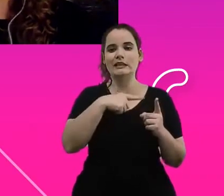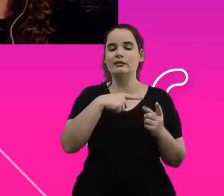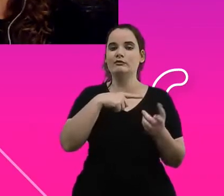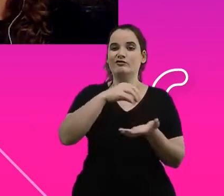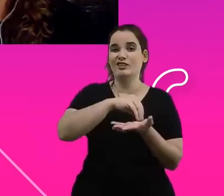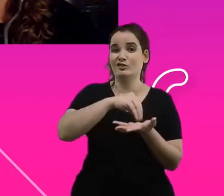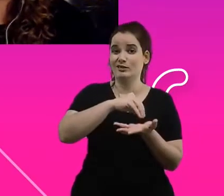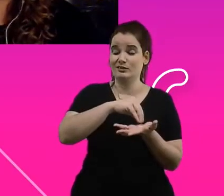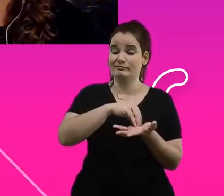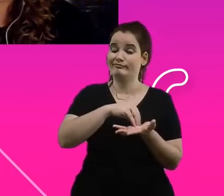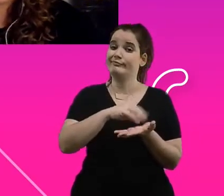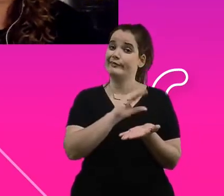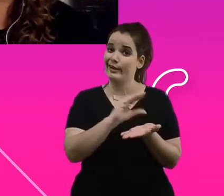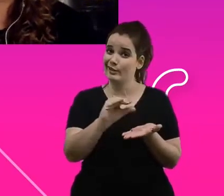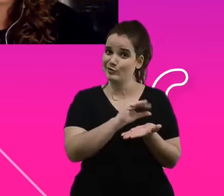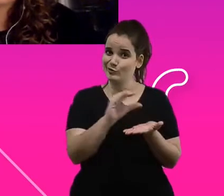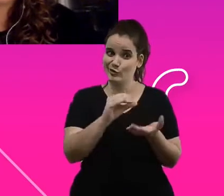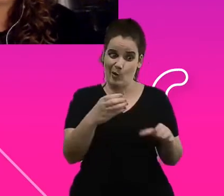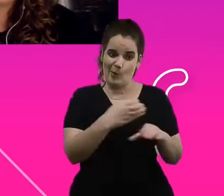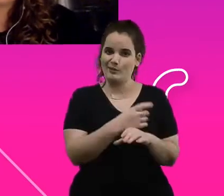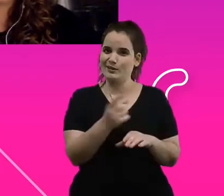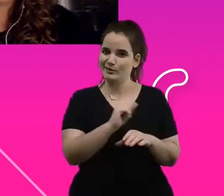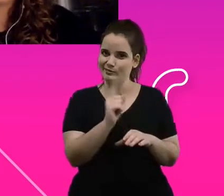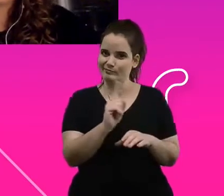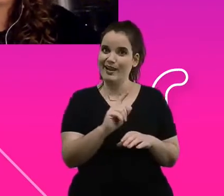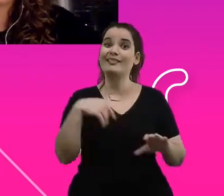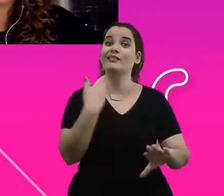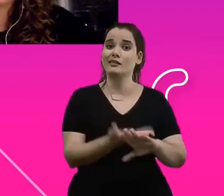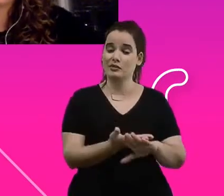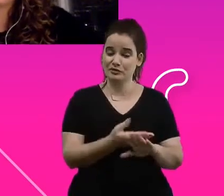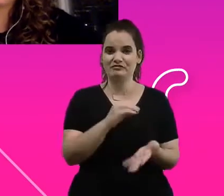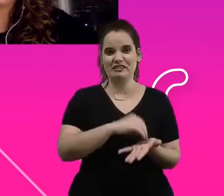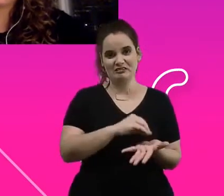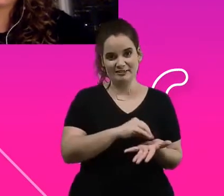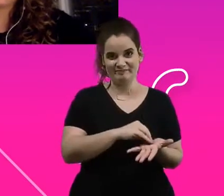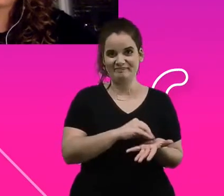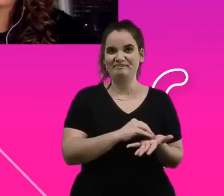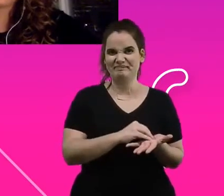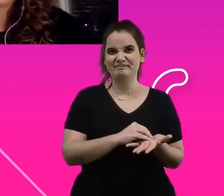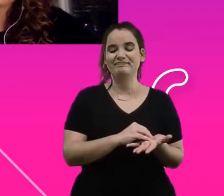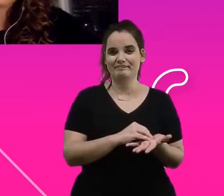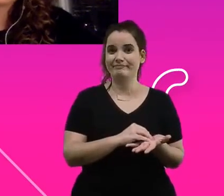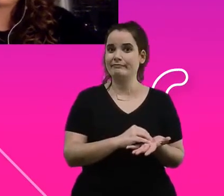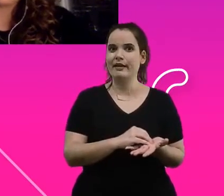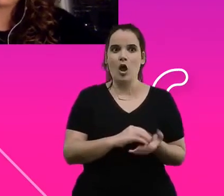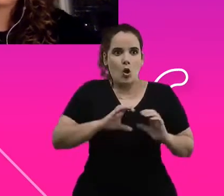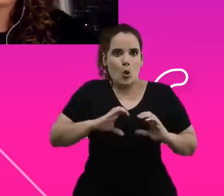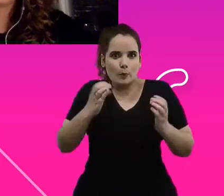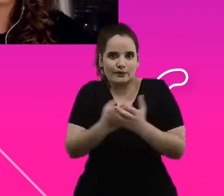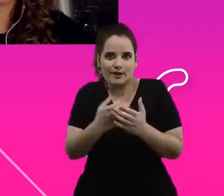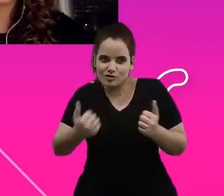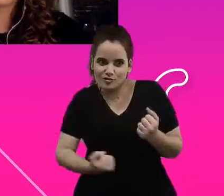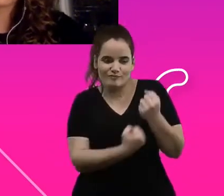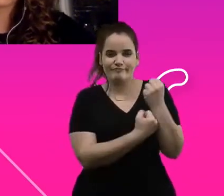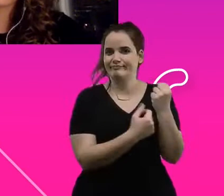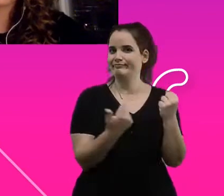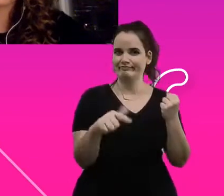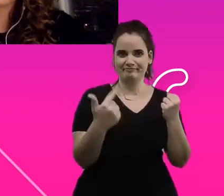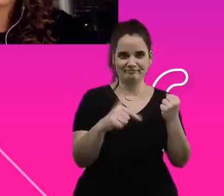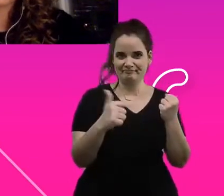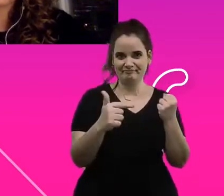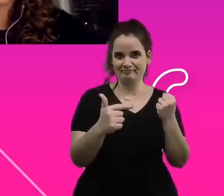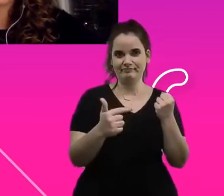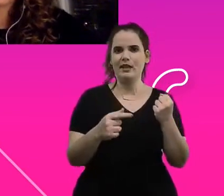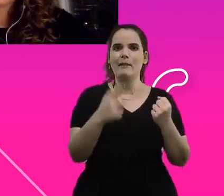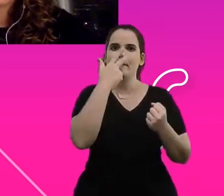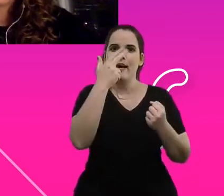incompletos e continuam hoje a ser bastante incompletos, e não existia uma comunidade. Estas organizações estavam isoladas da